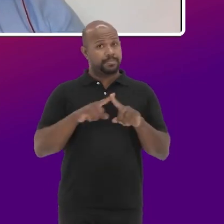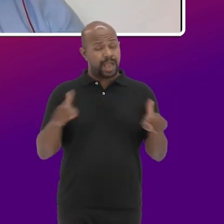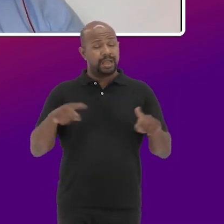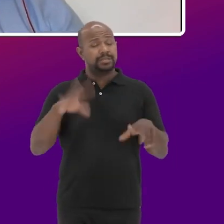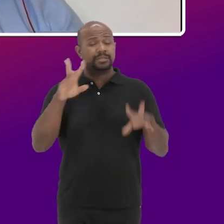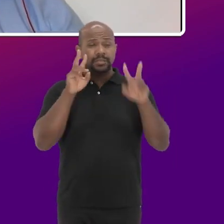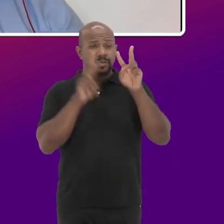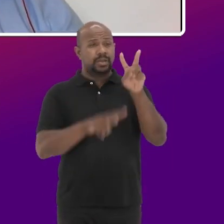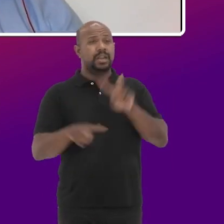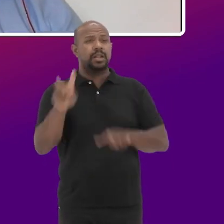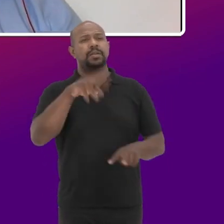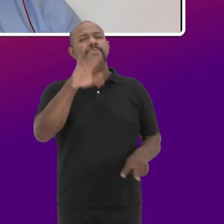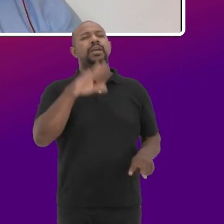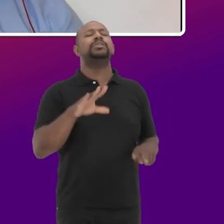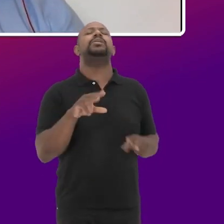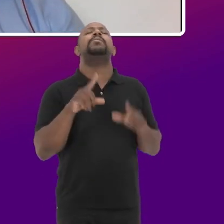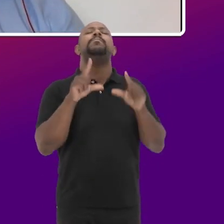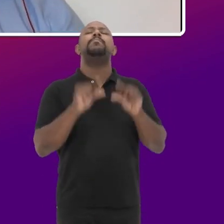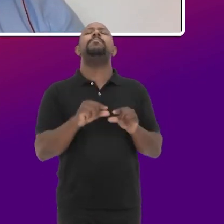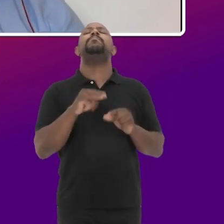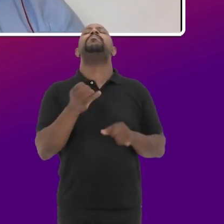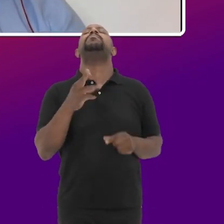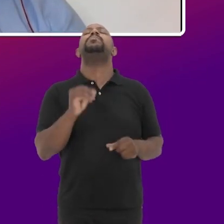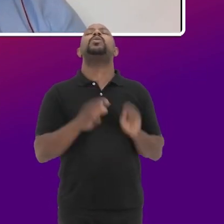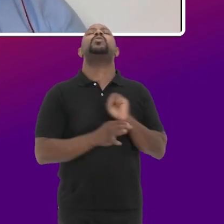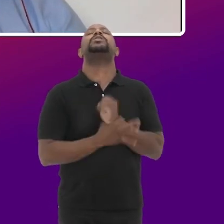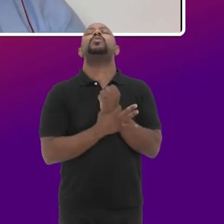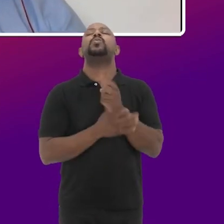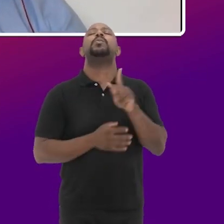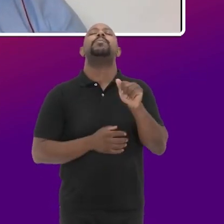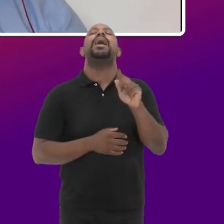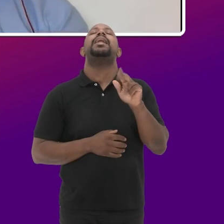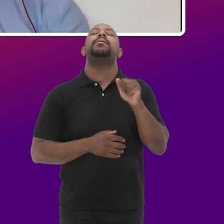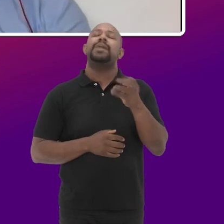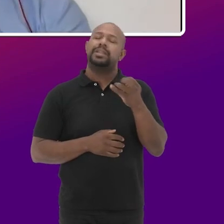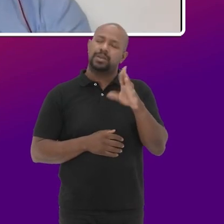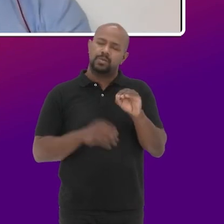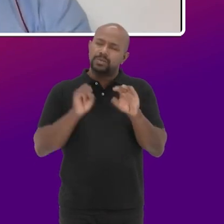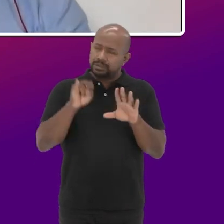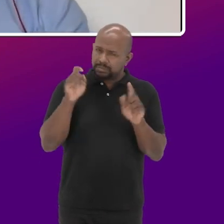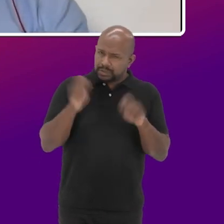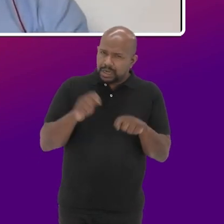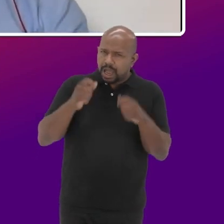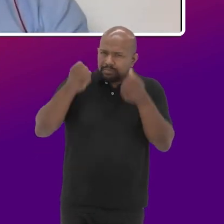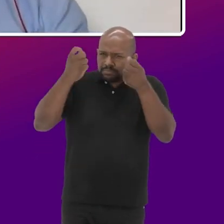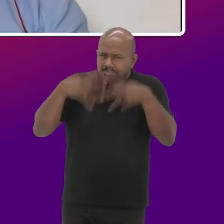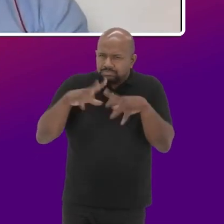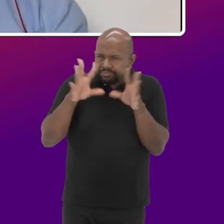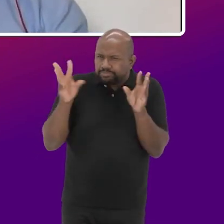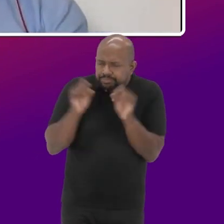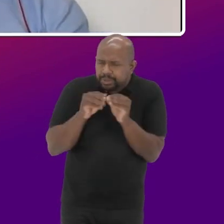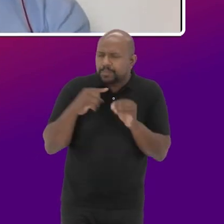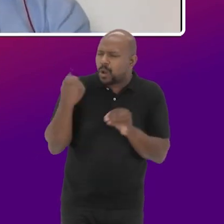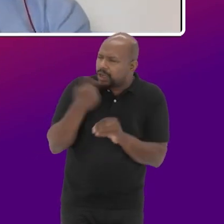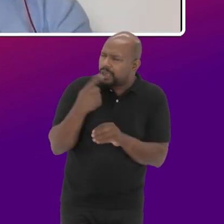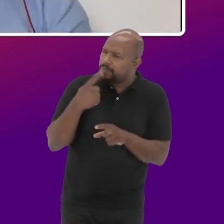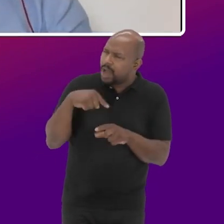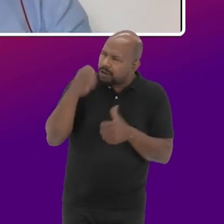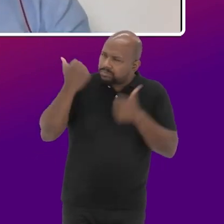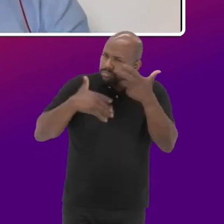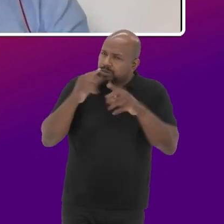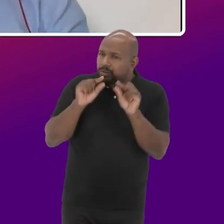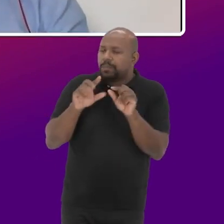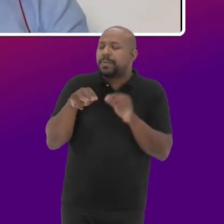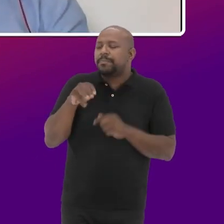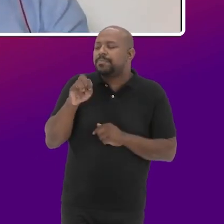Mas agora, olhando mais para essa parte de microseguros paramétricos, Fabiano, se você puder trazer um pouquinho para nós